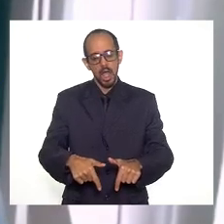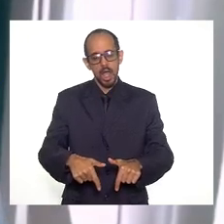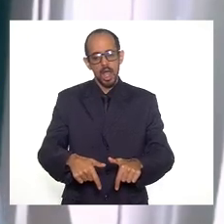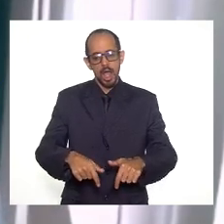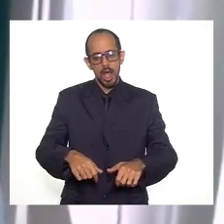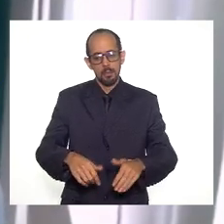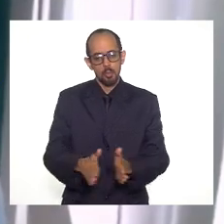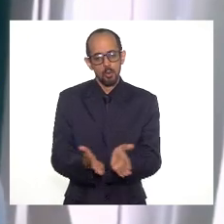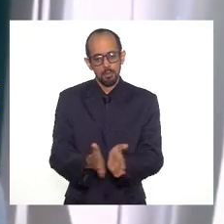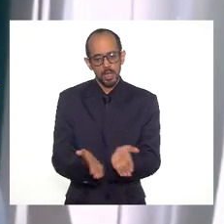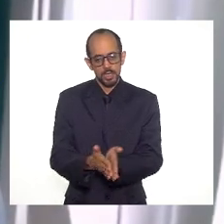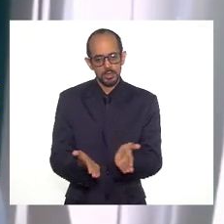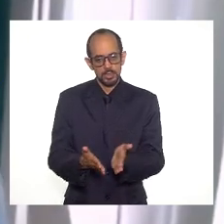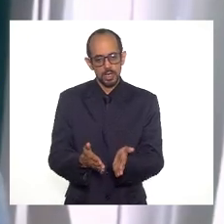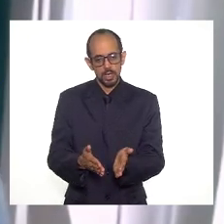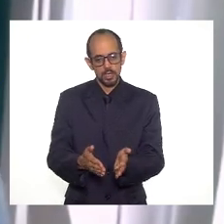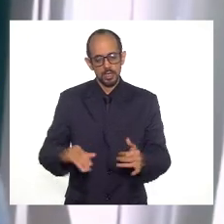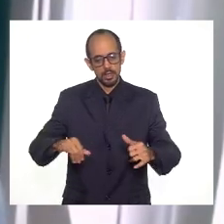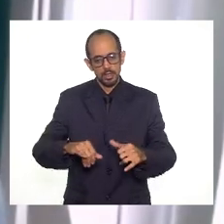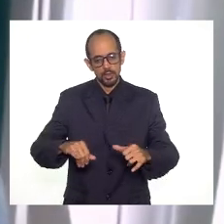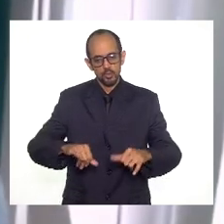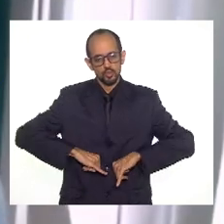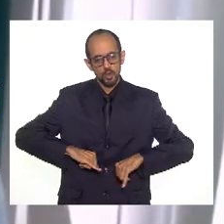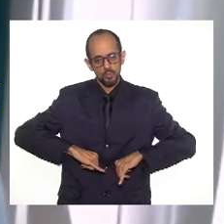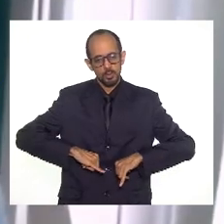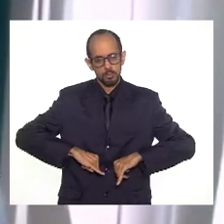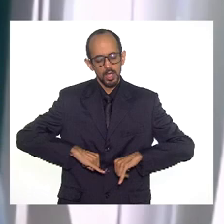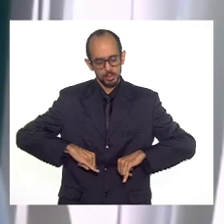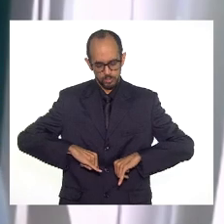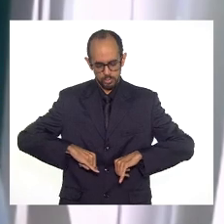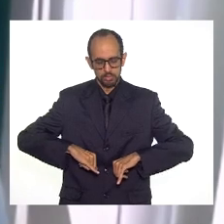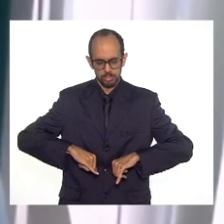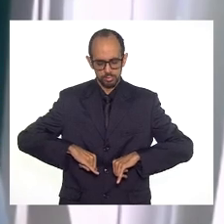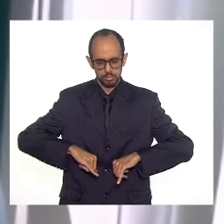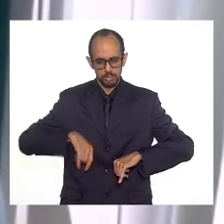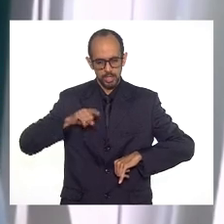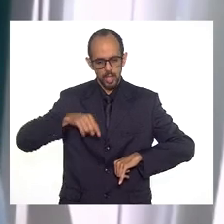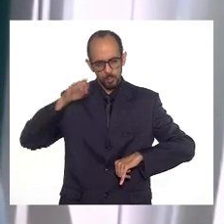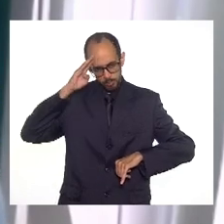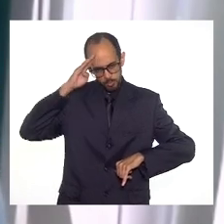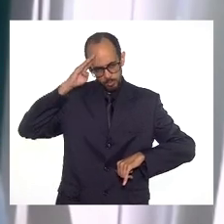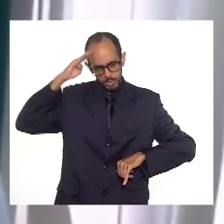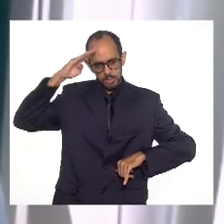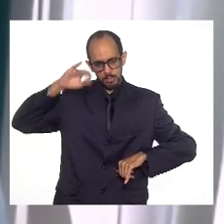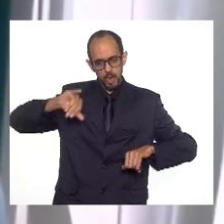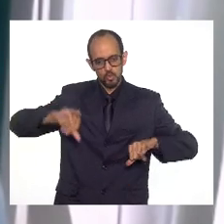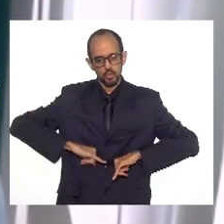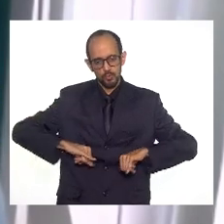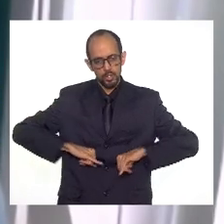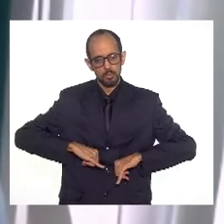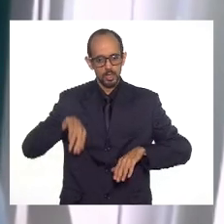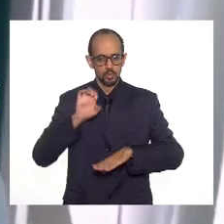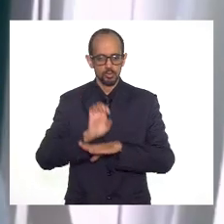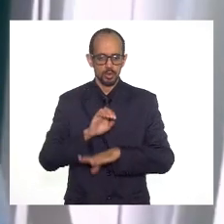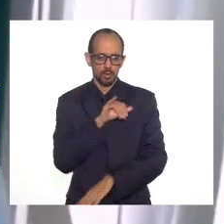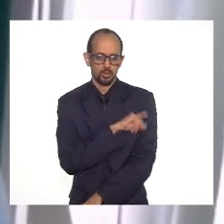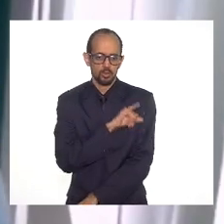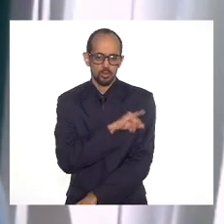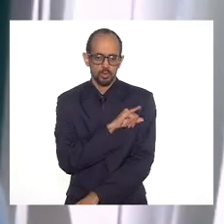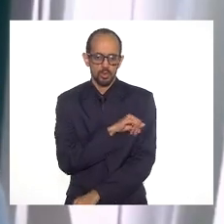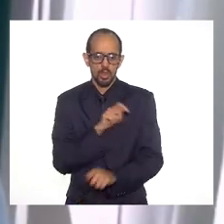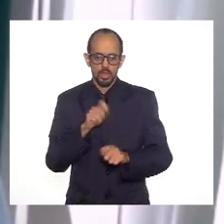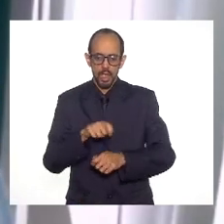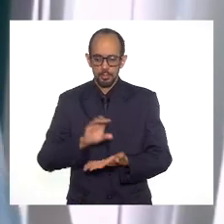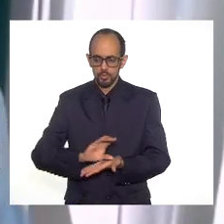Textualmente, porque esse é o principal problema do Rio de Janeiro. Repito, você pode investir em desenvolvimento social sem necessariamente